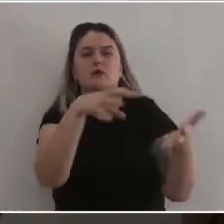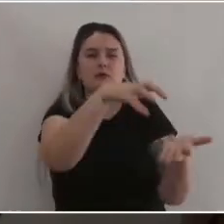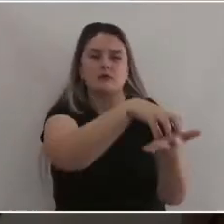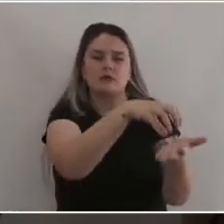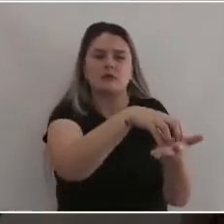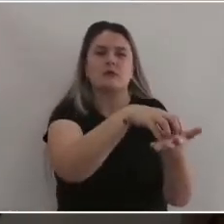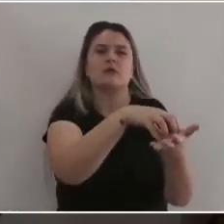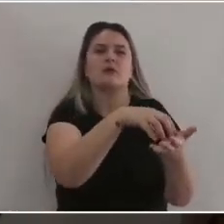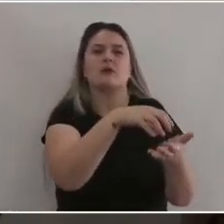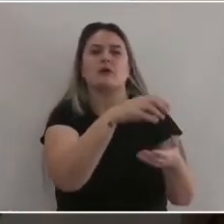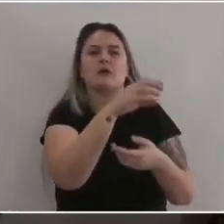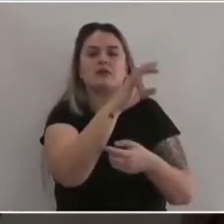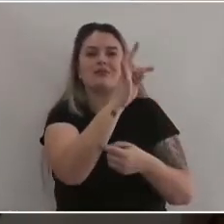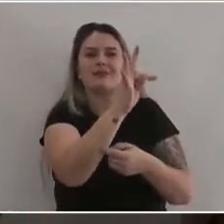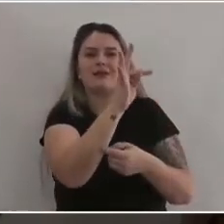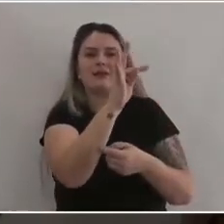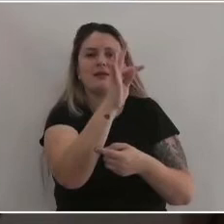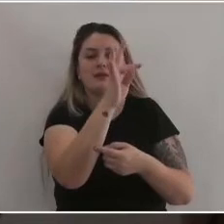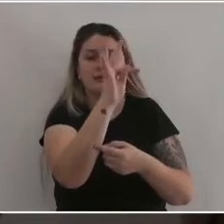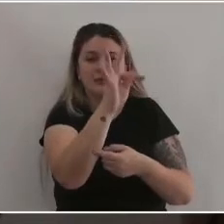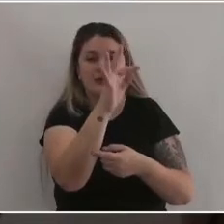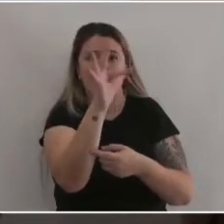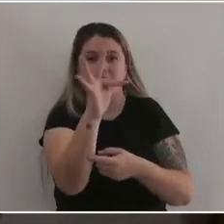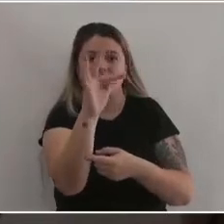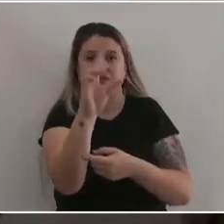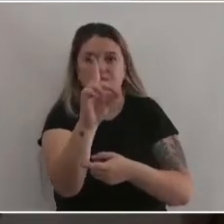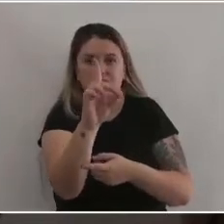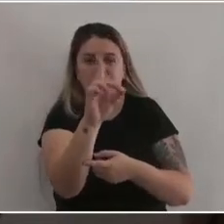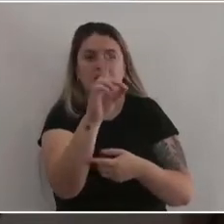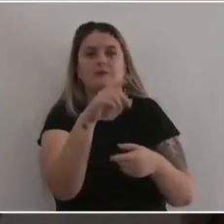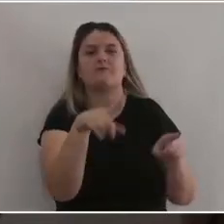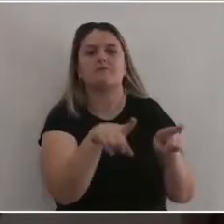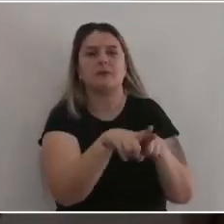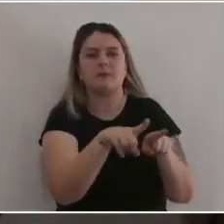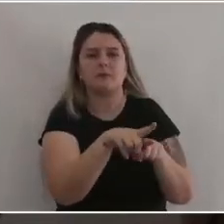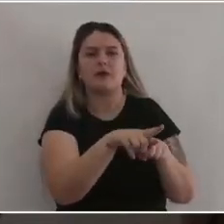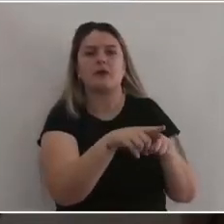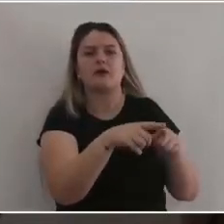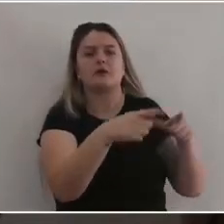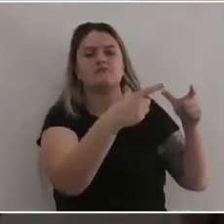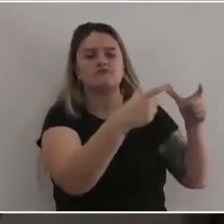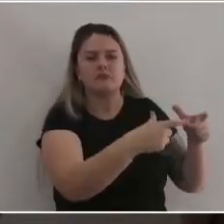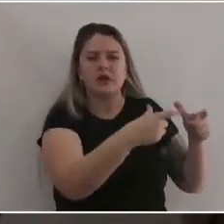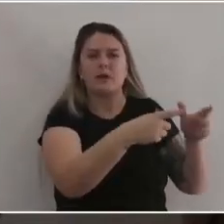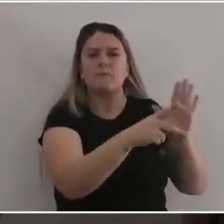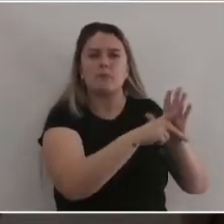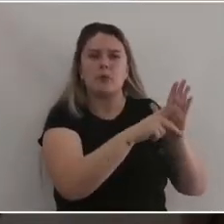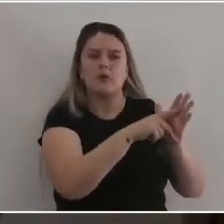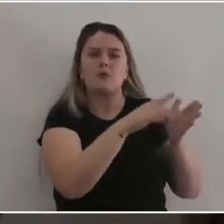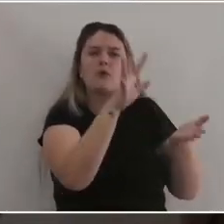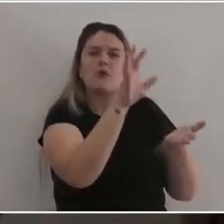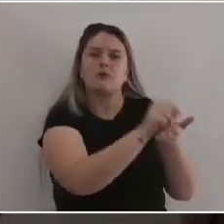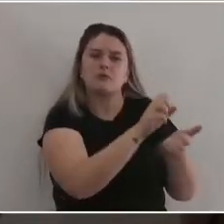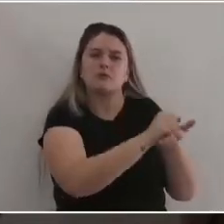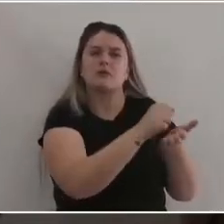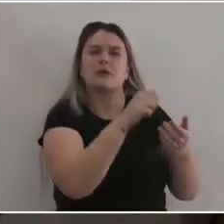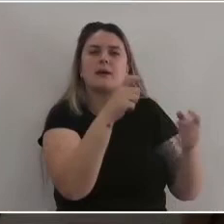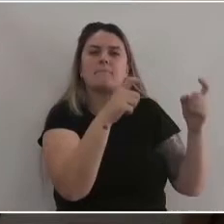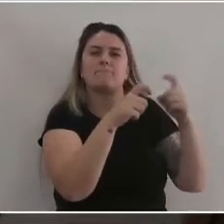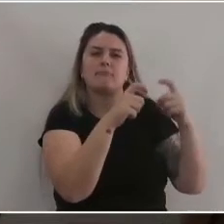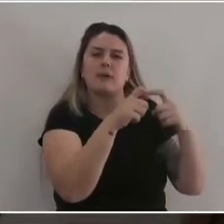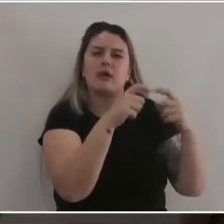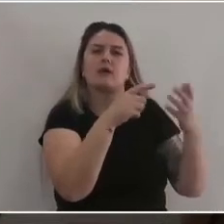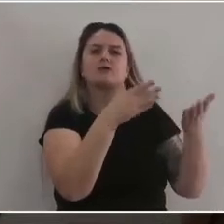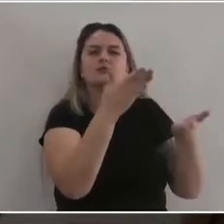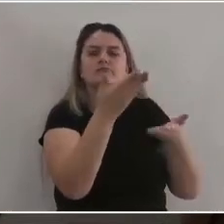transporte fora de domicílio, setor de agendamento de consultas e exames especializados,